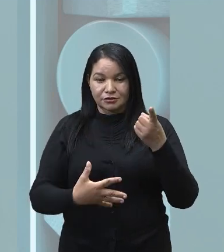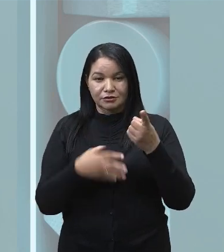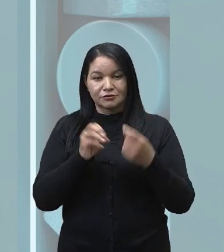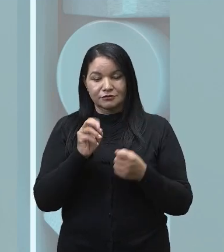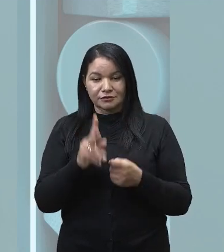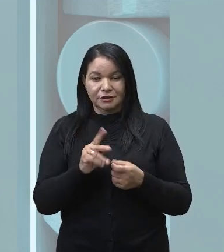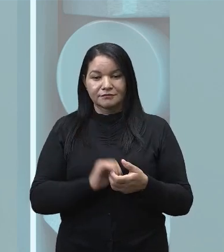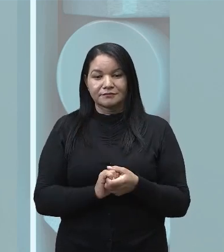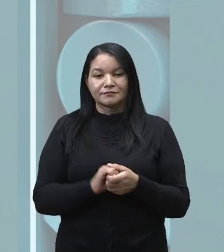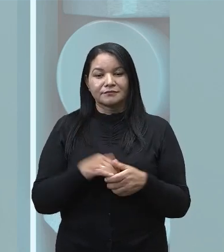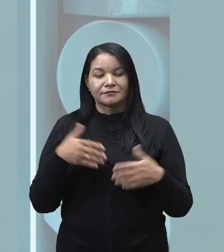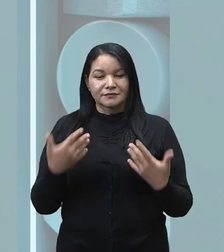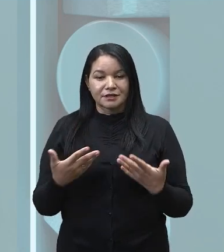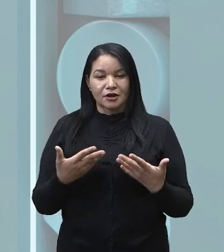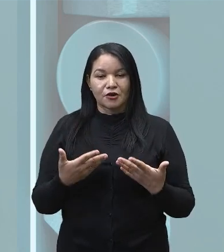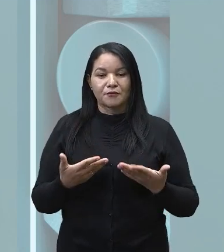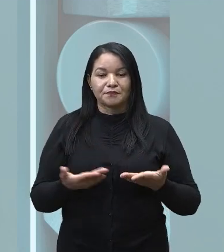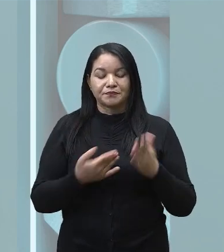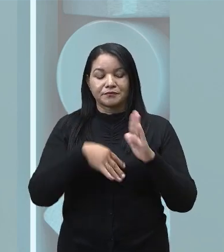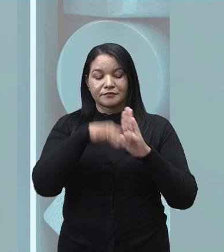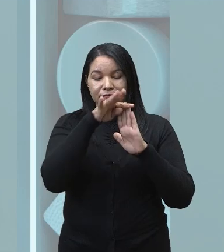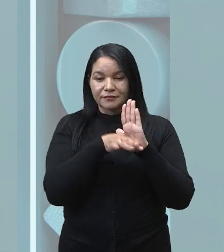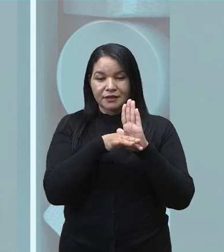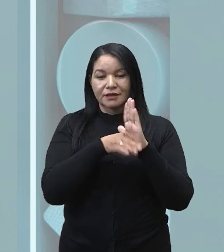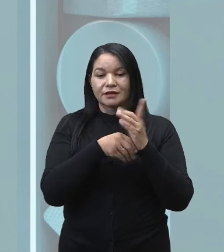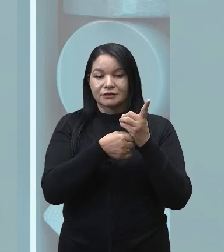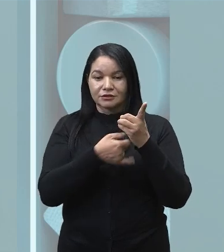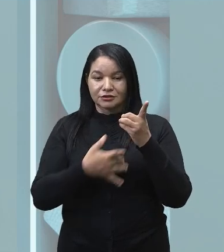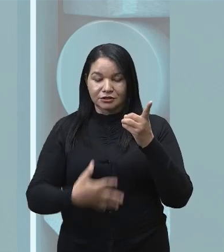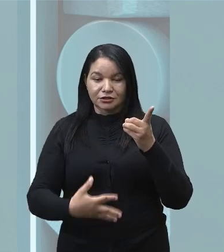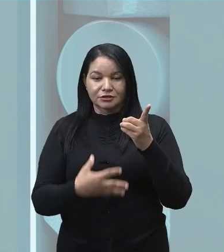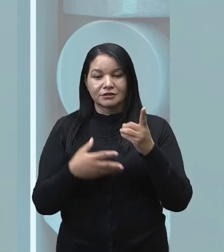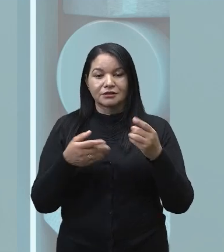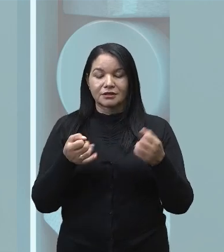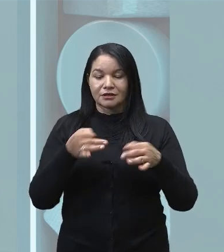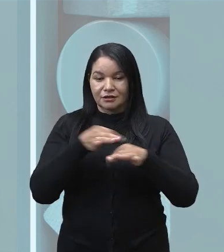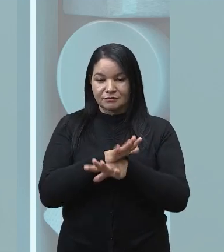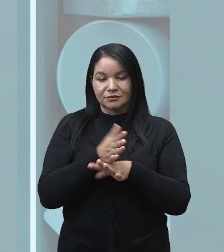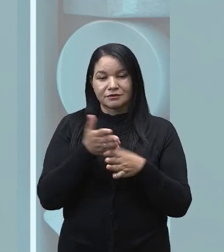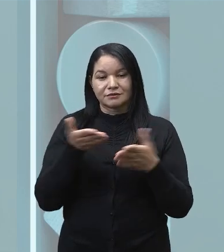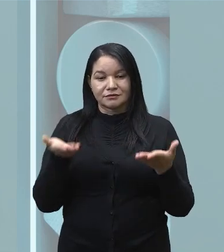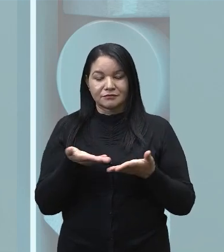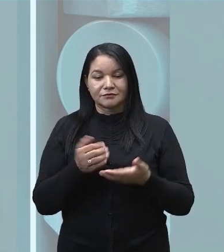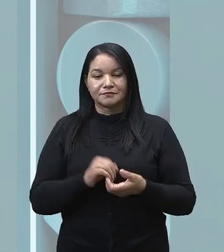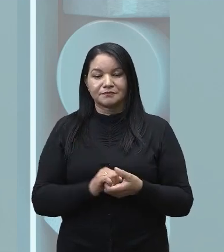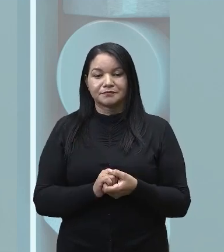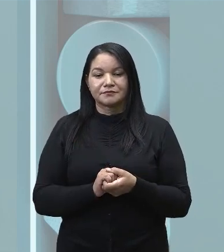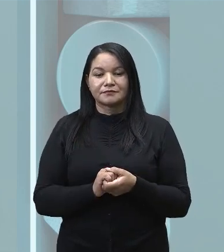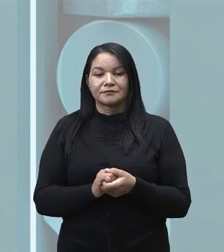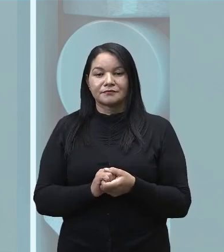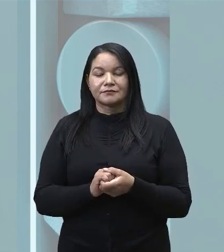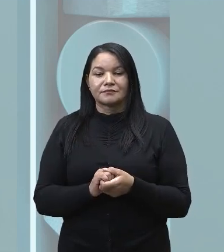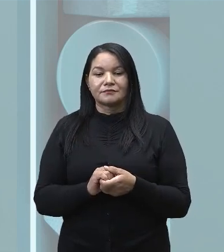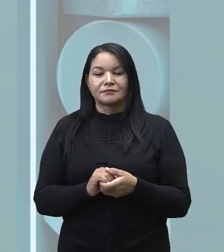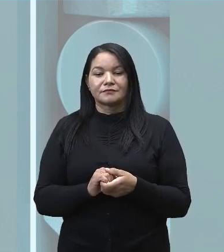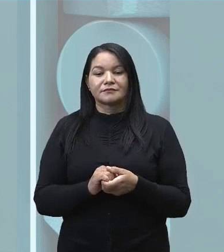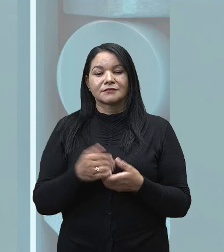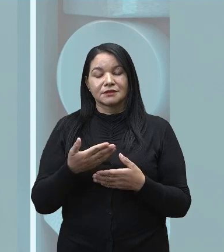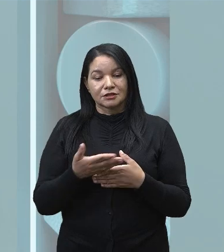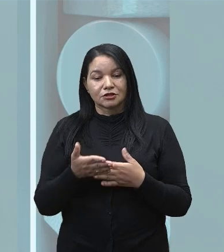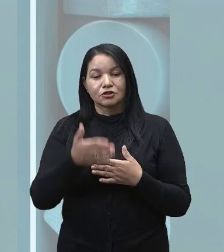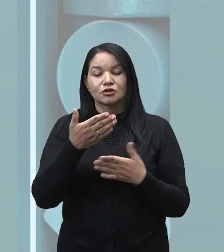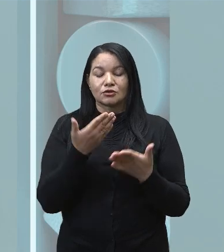meus amores, o nosso texto descritivo acaba nesse momento. Então,